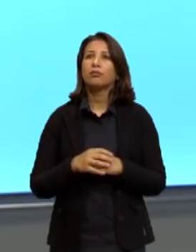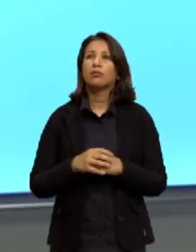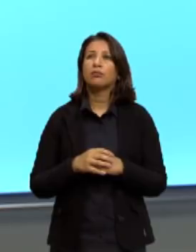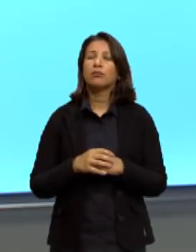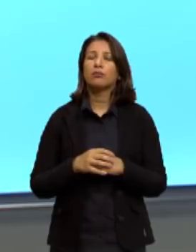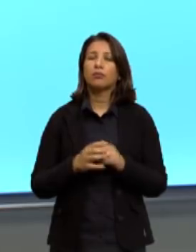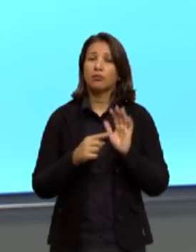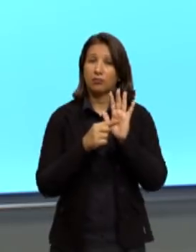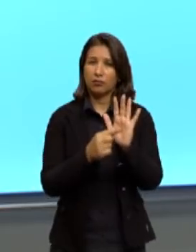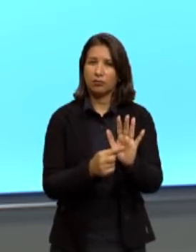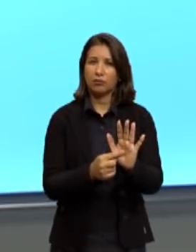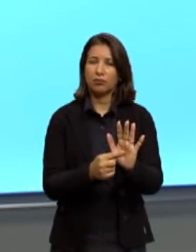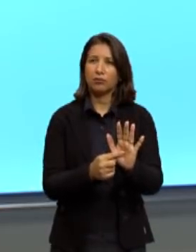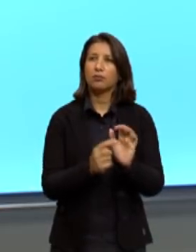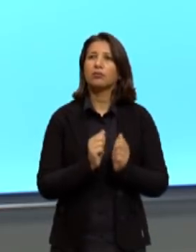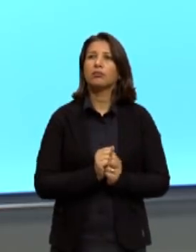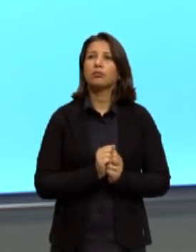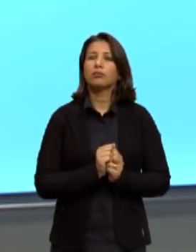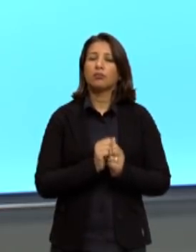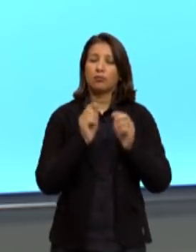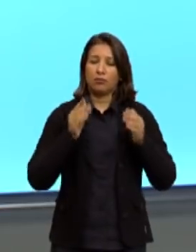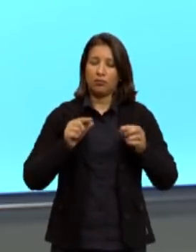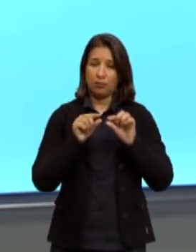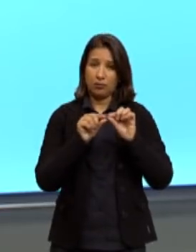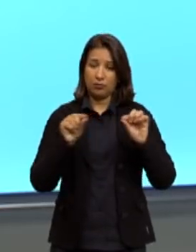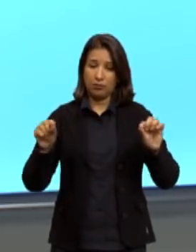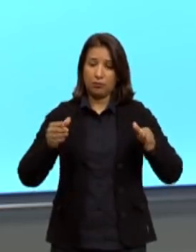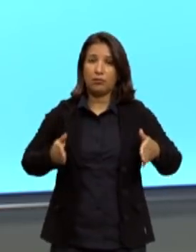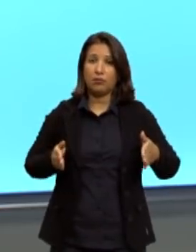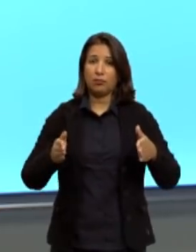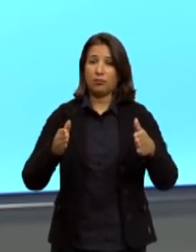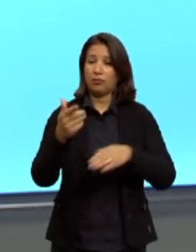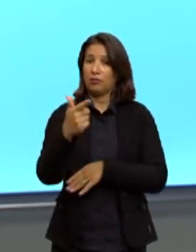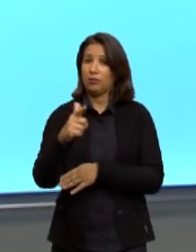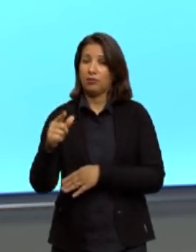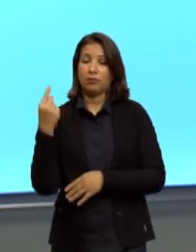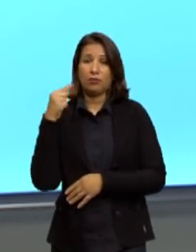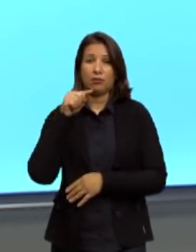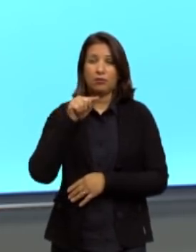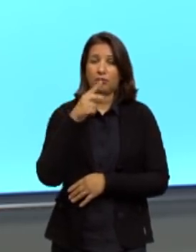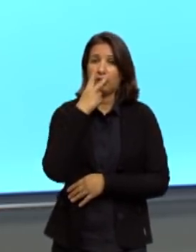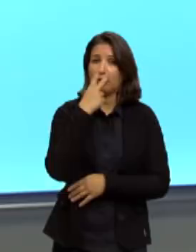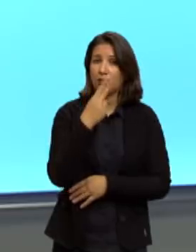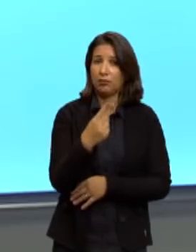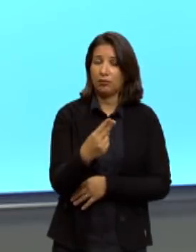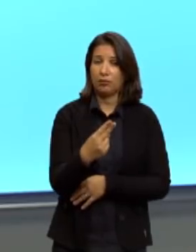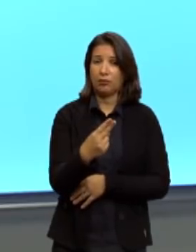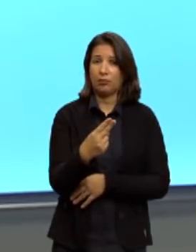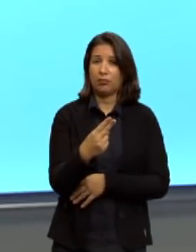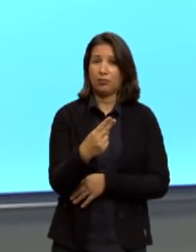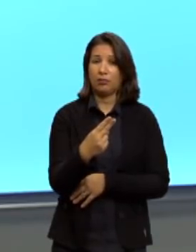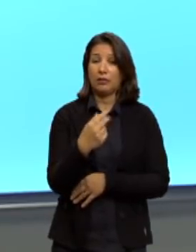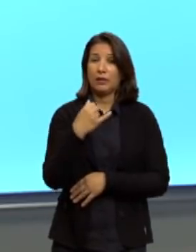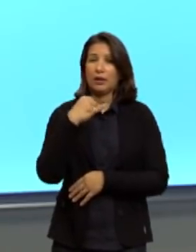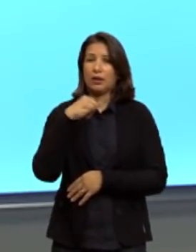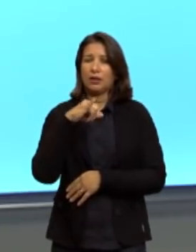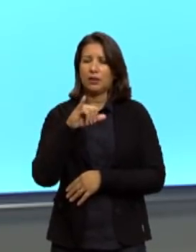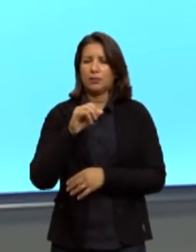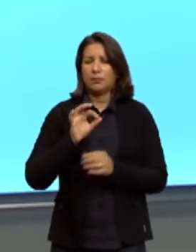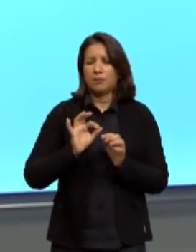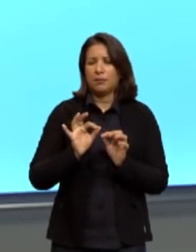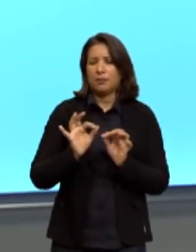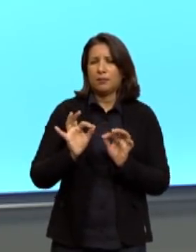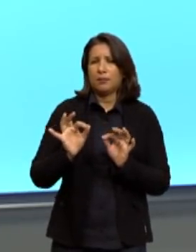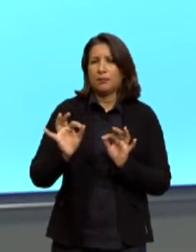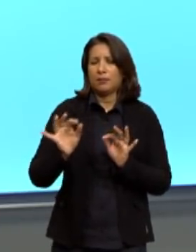retas paralelas aquelas que não têm ponto comum perto e que por mais que eu assis tendão eu